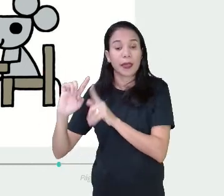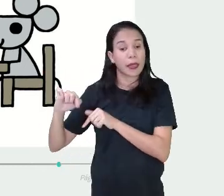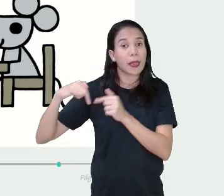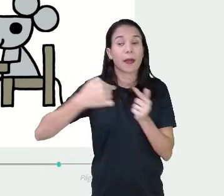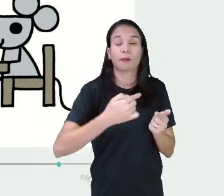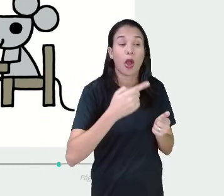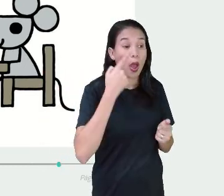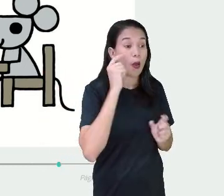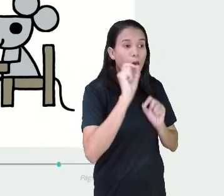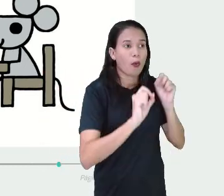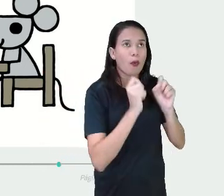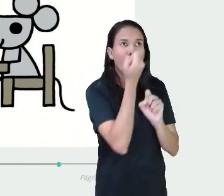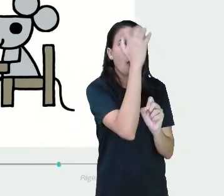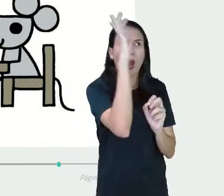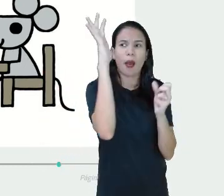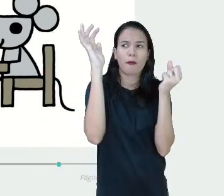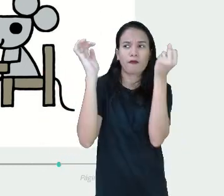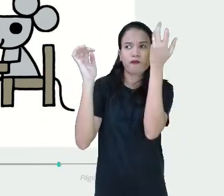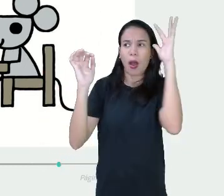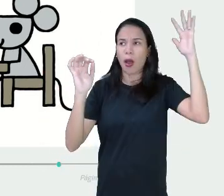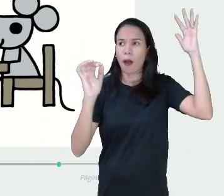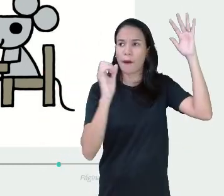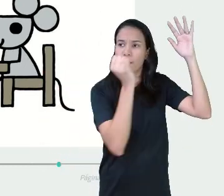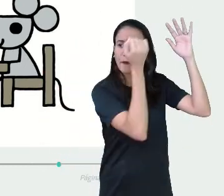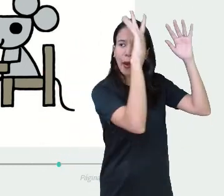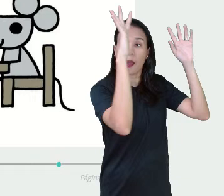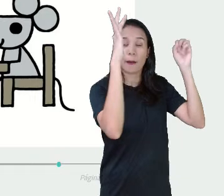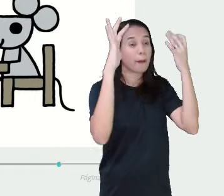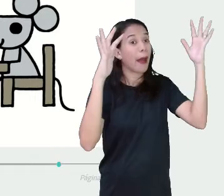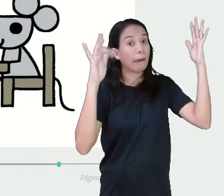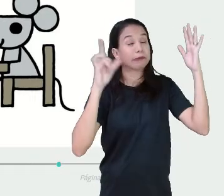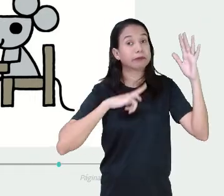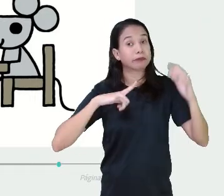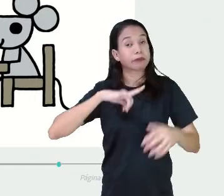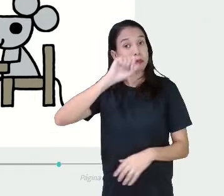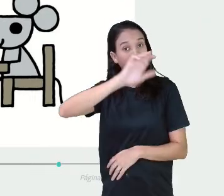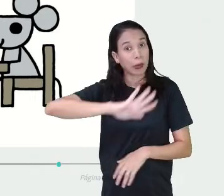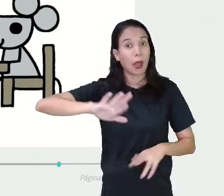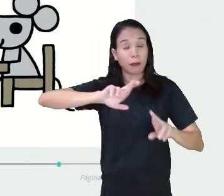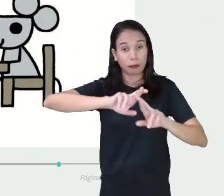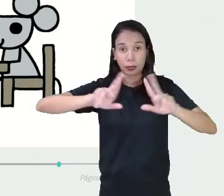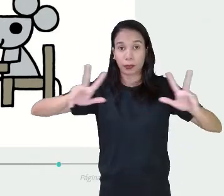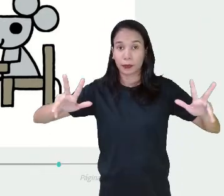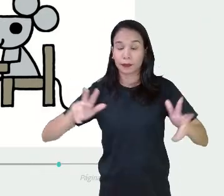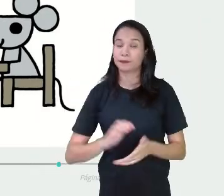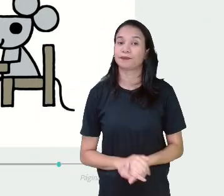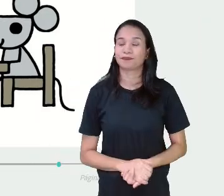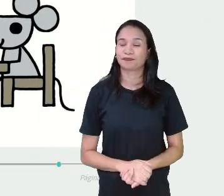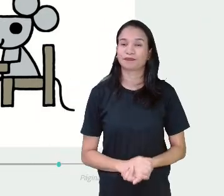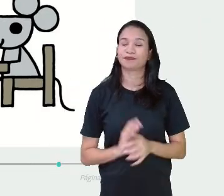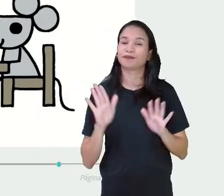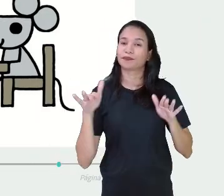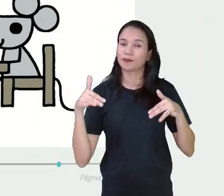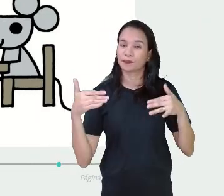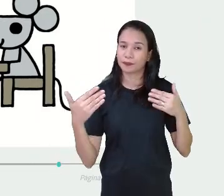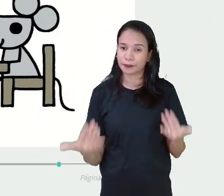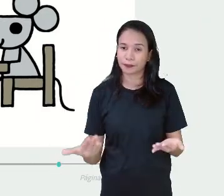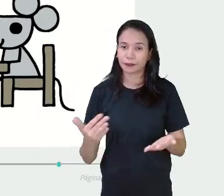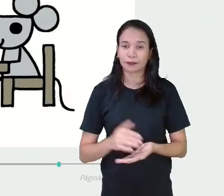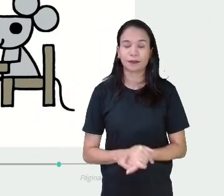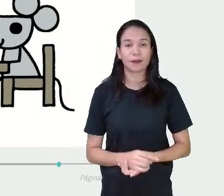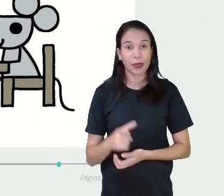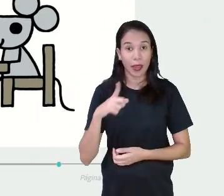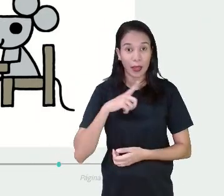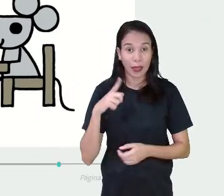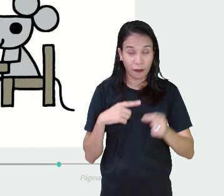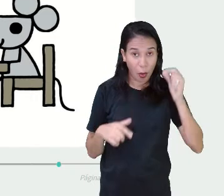a gente vai encontrando mais verde, mais pássaros, e o espaço vai mudando. Aí, o